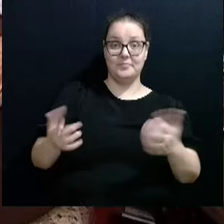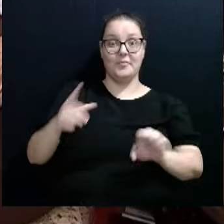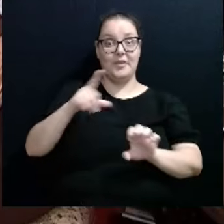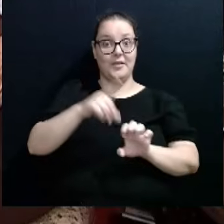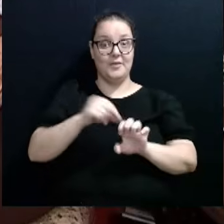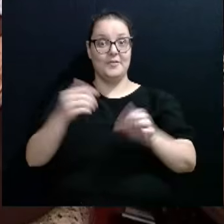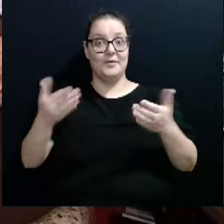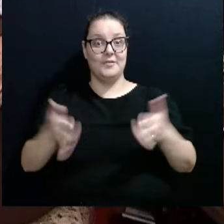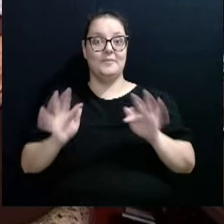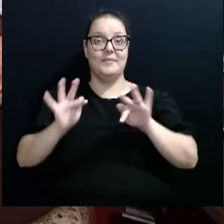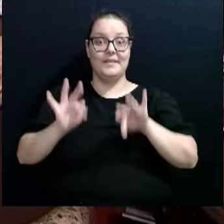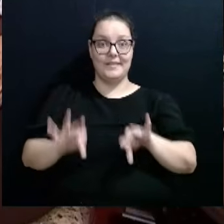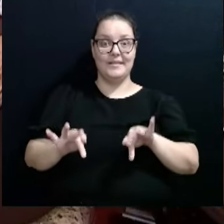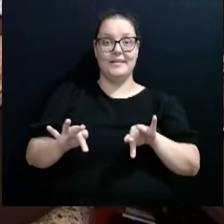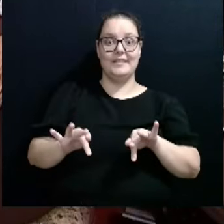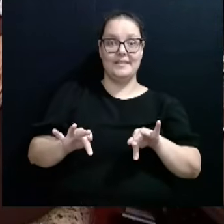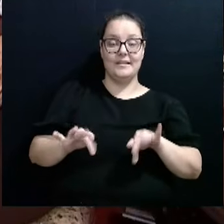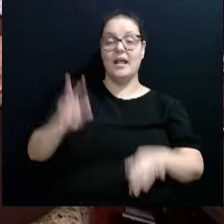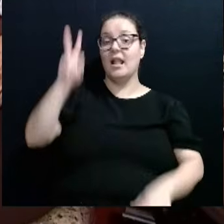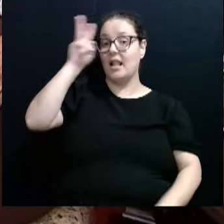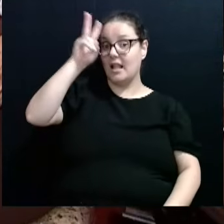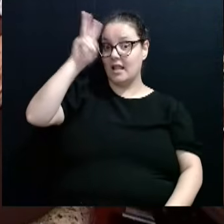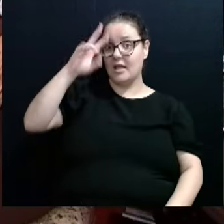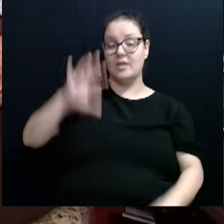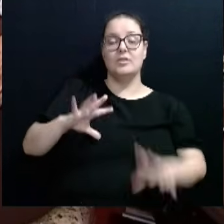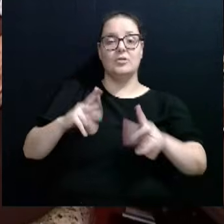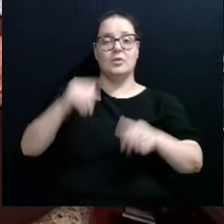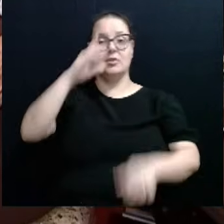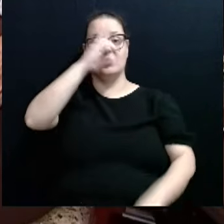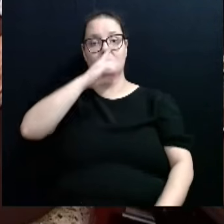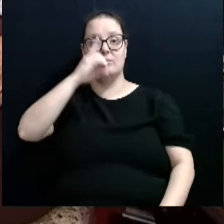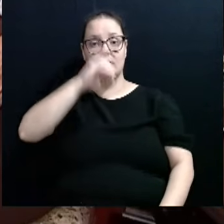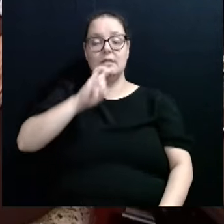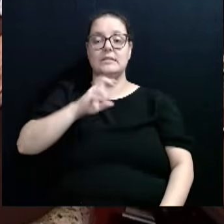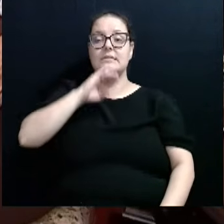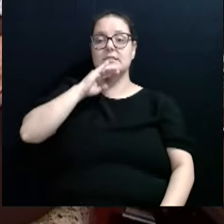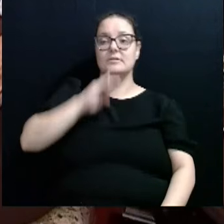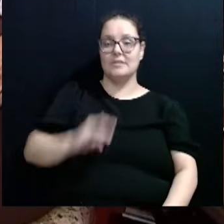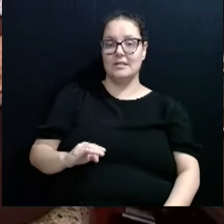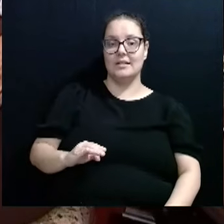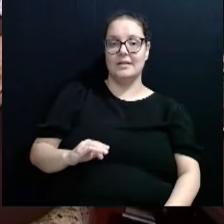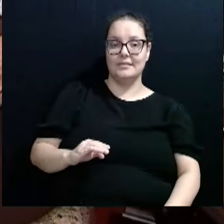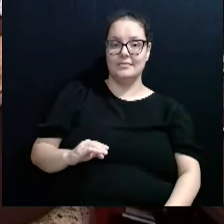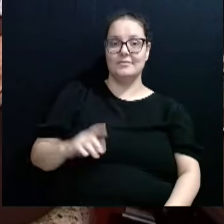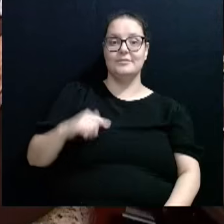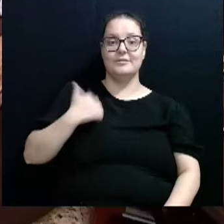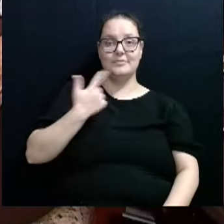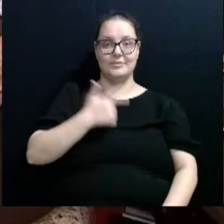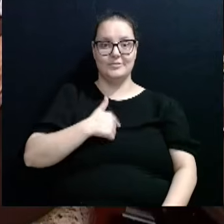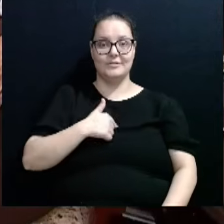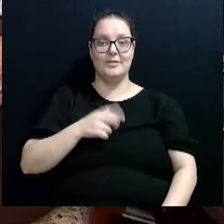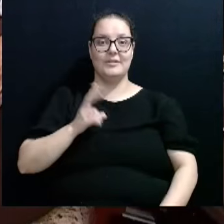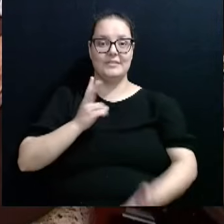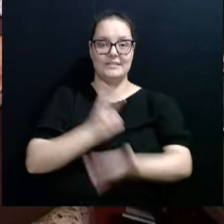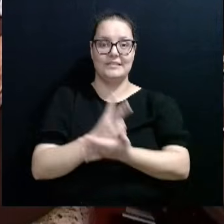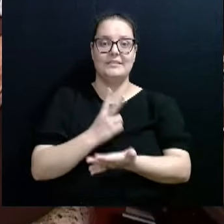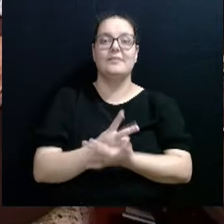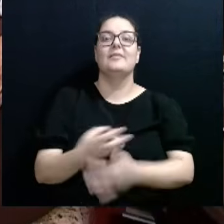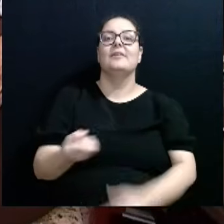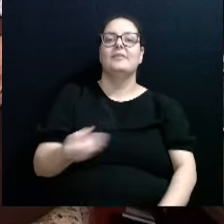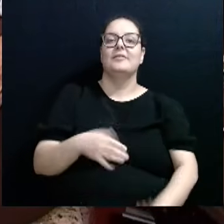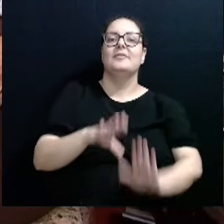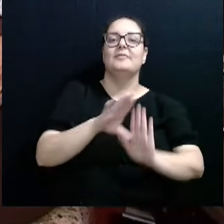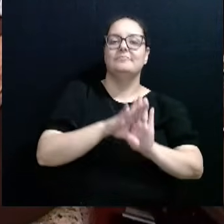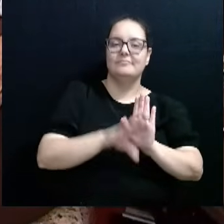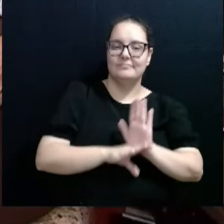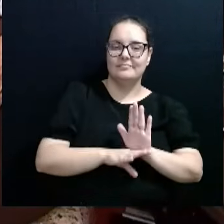por aqui. Lembrando que todo domingo, às 5 horas da tarde, a gente tem sempre um novo programa com